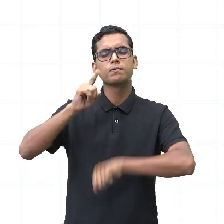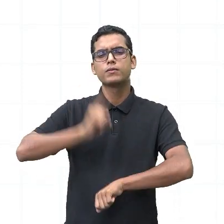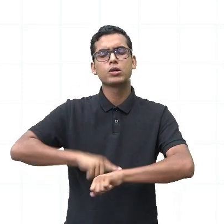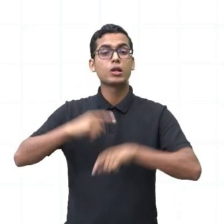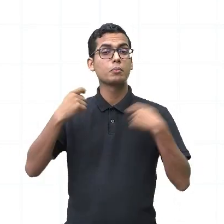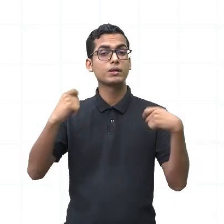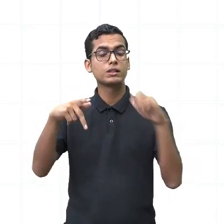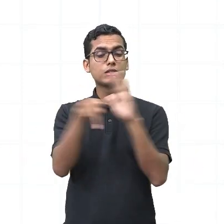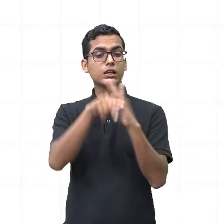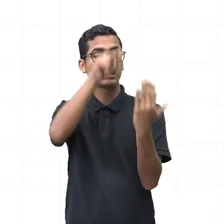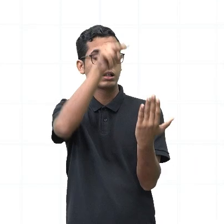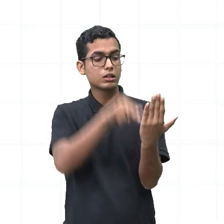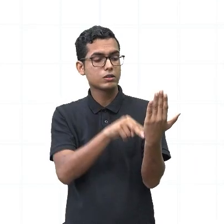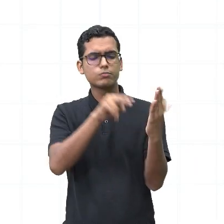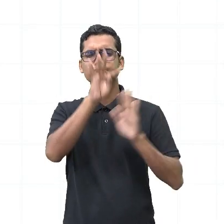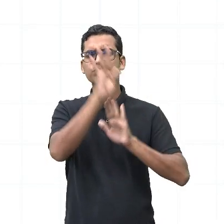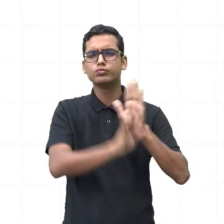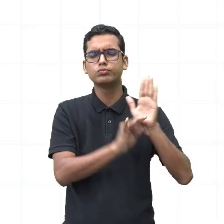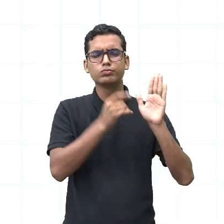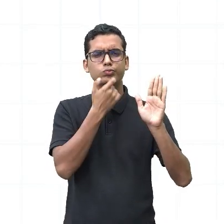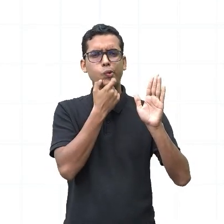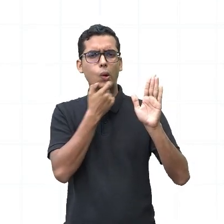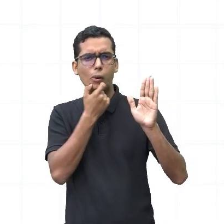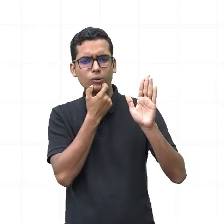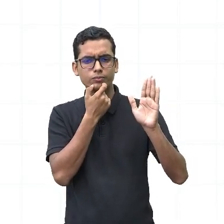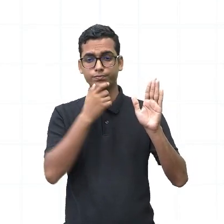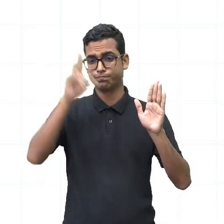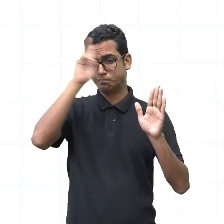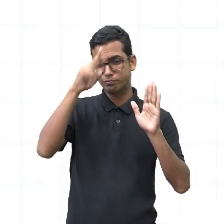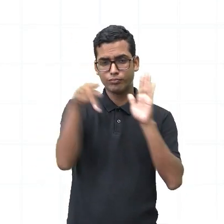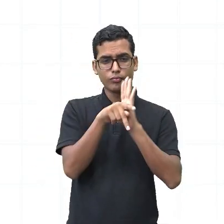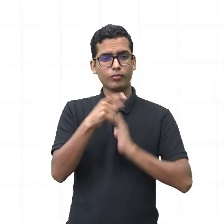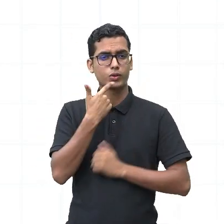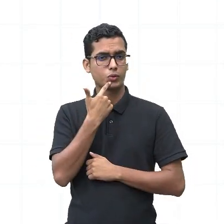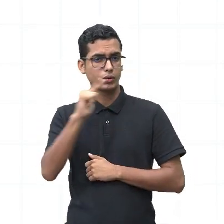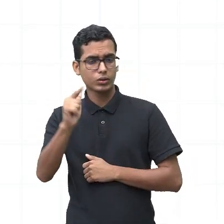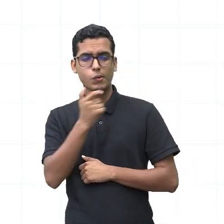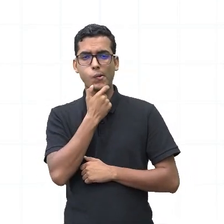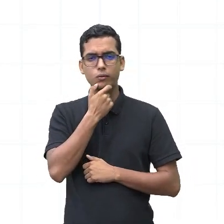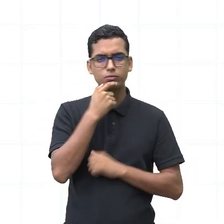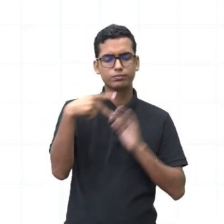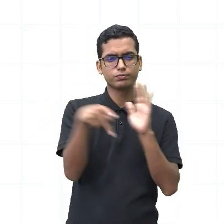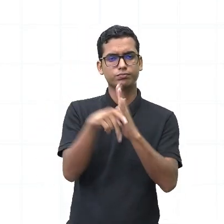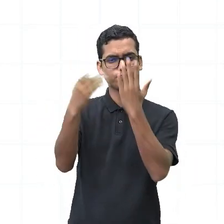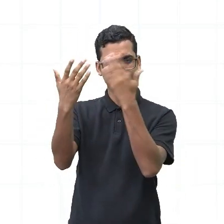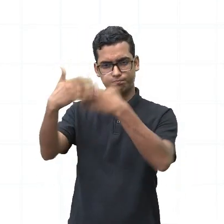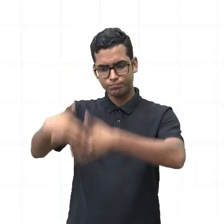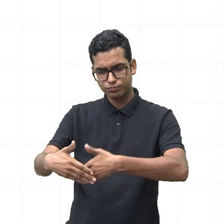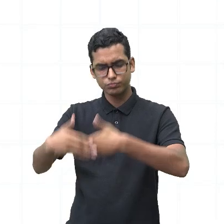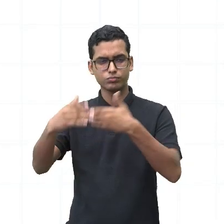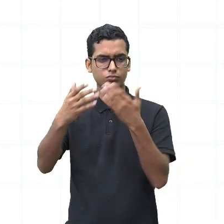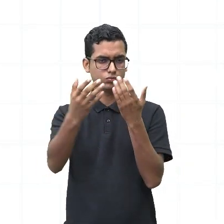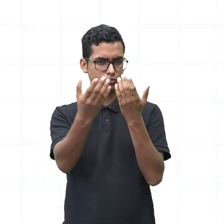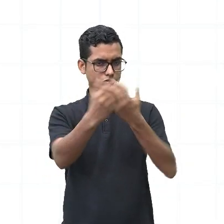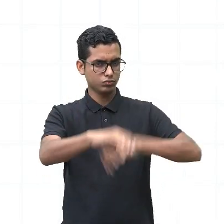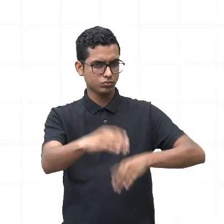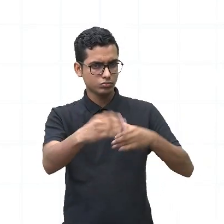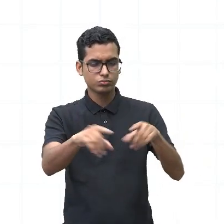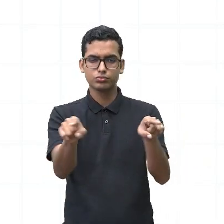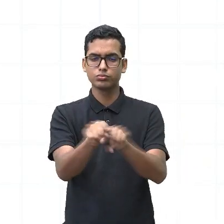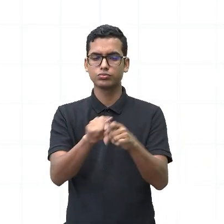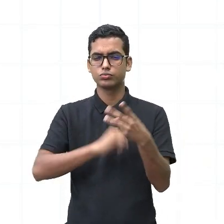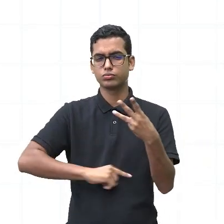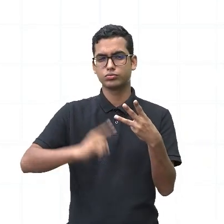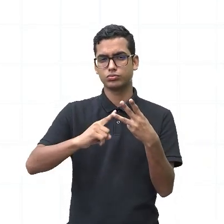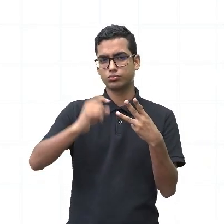que a língua inglesa, nas avaliações, em concursos,